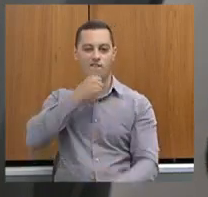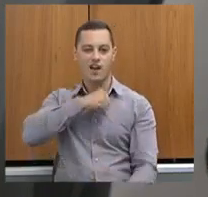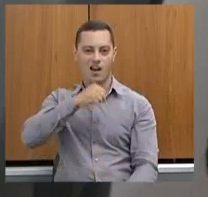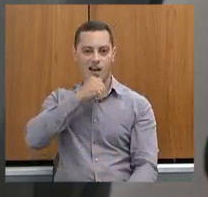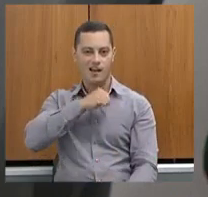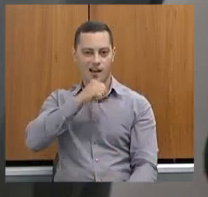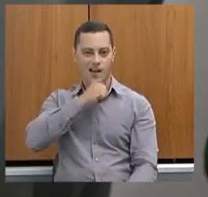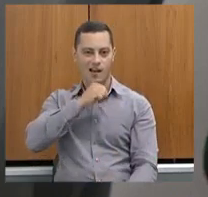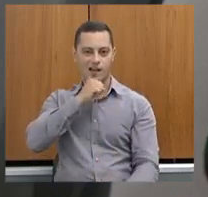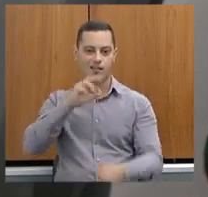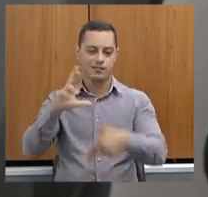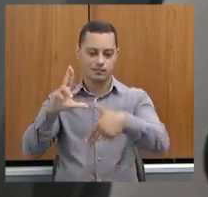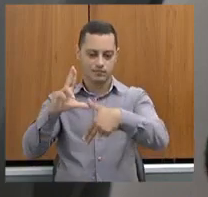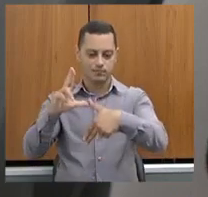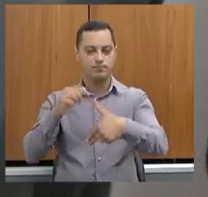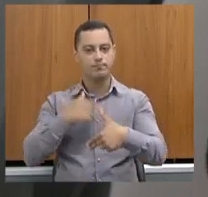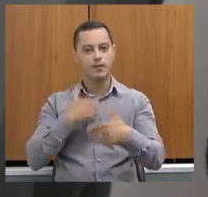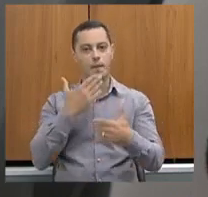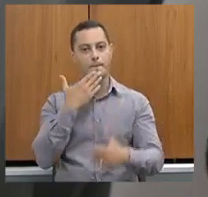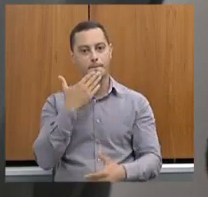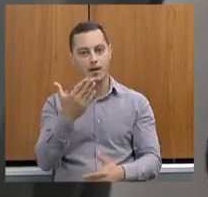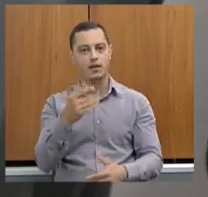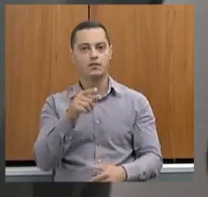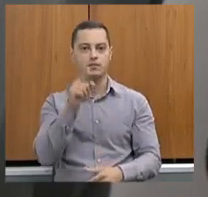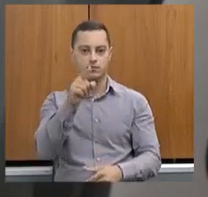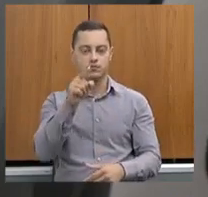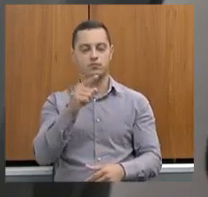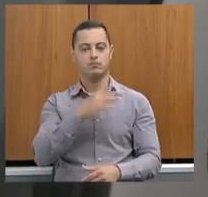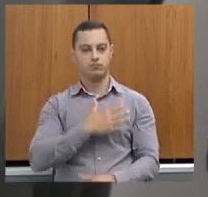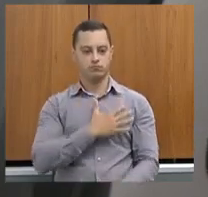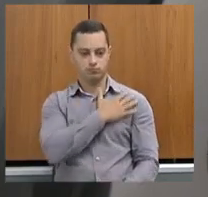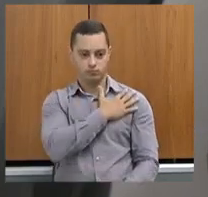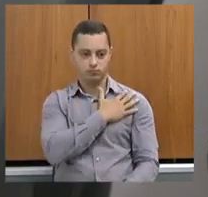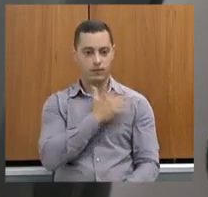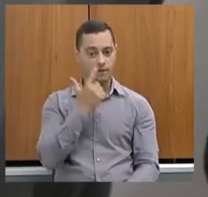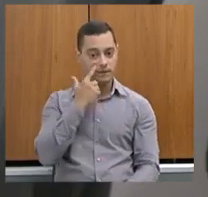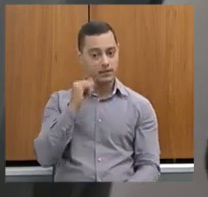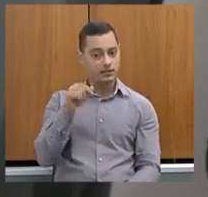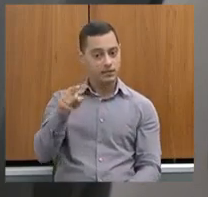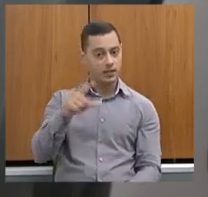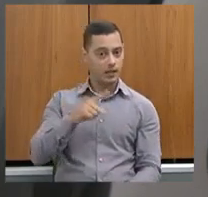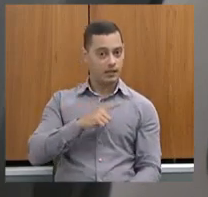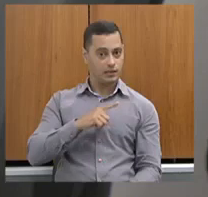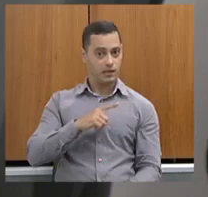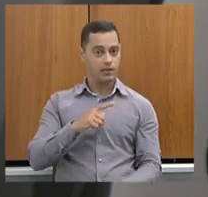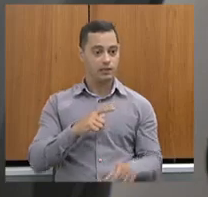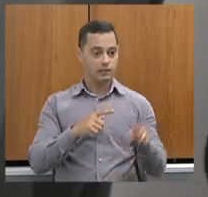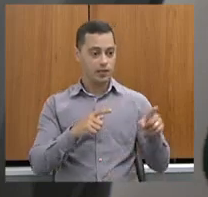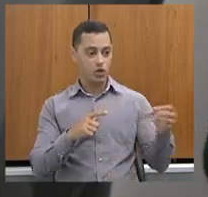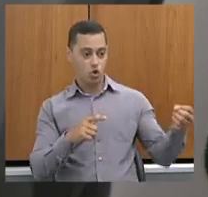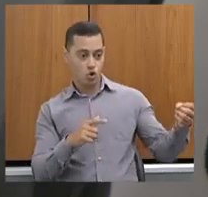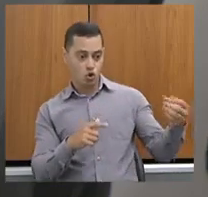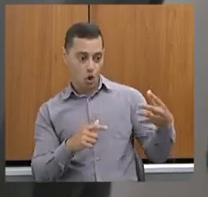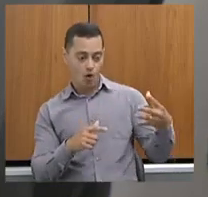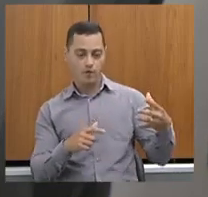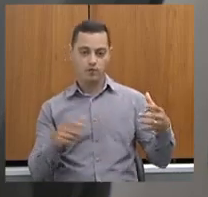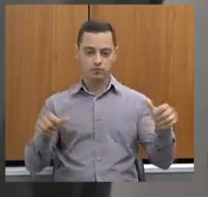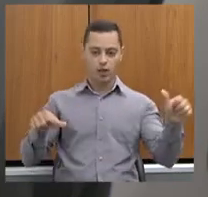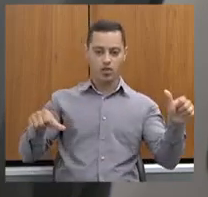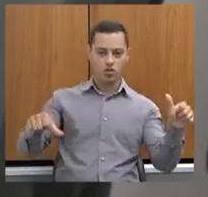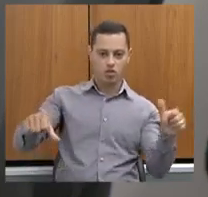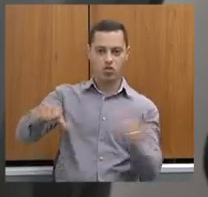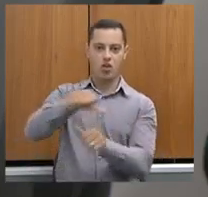das Neves eu faço uma pera que o Senhor para que o senhor dentro dessas viaturas estão sendo adquiridas e possa fazer o melhor direcionamento para